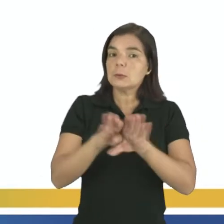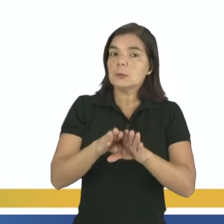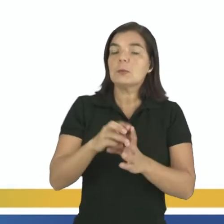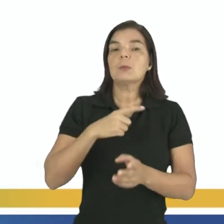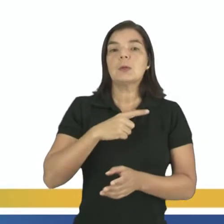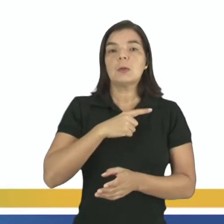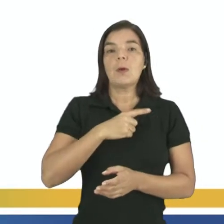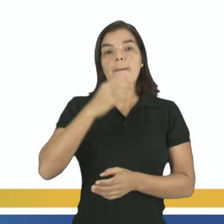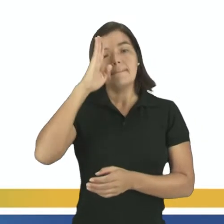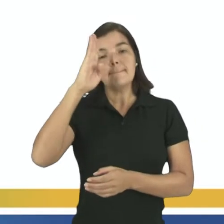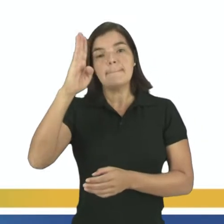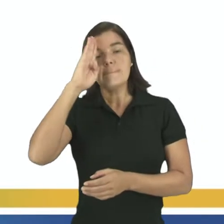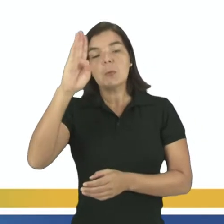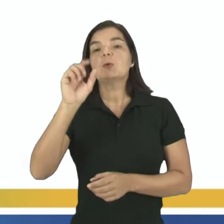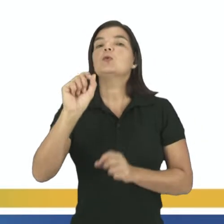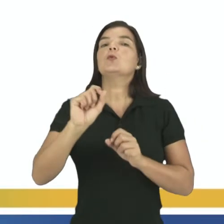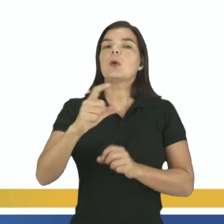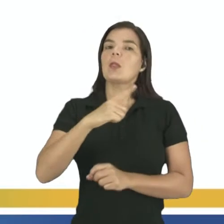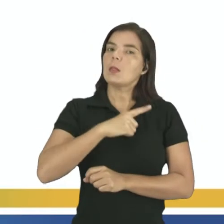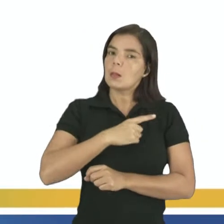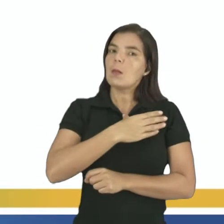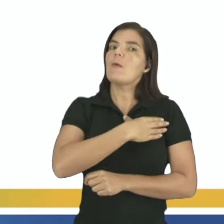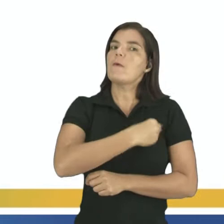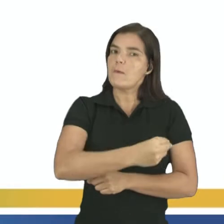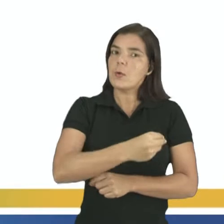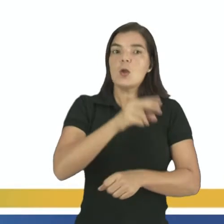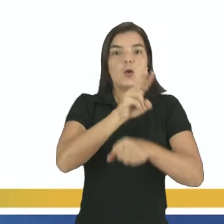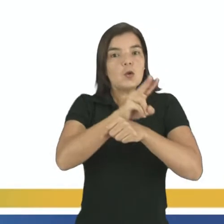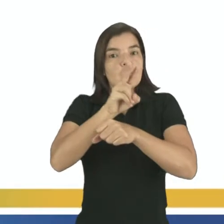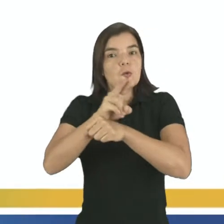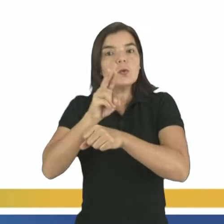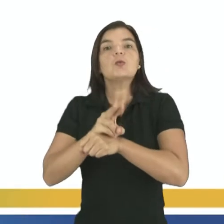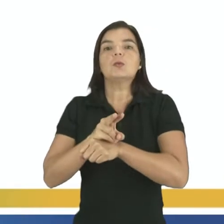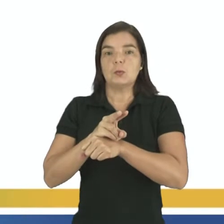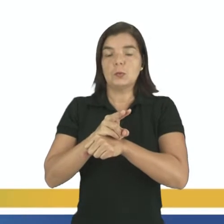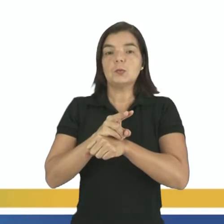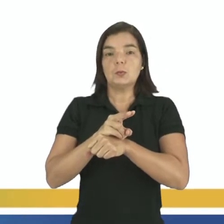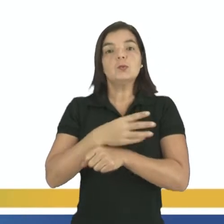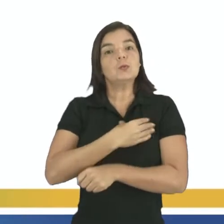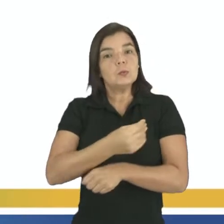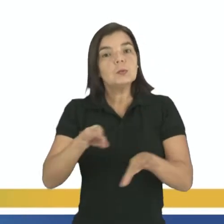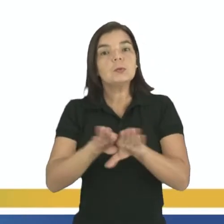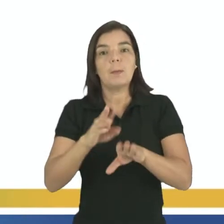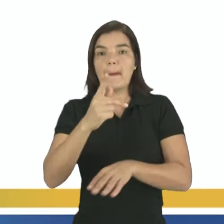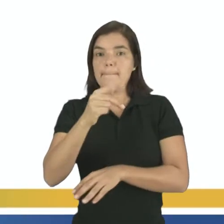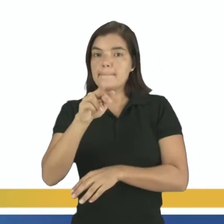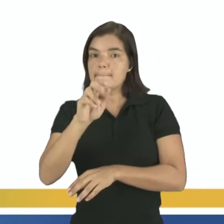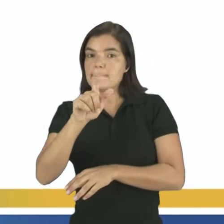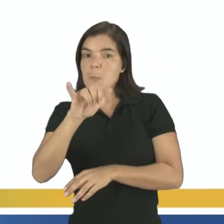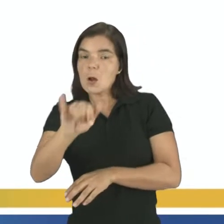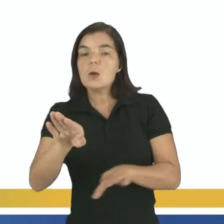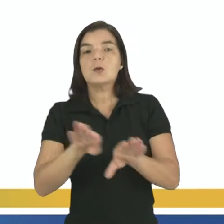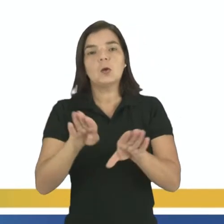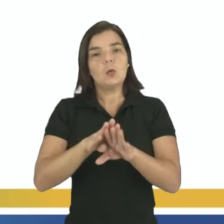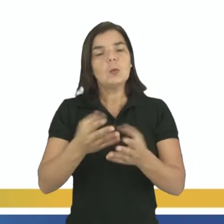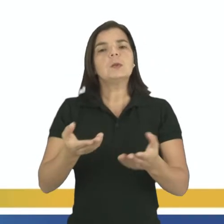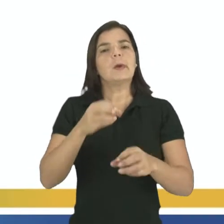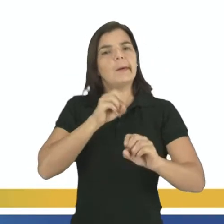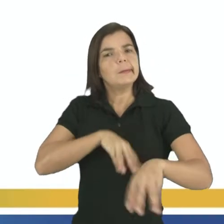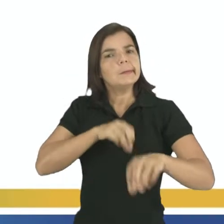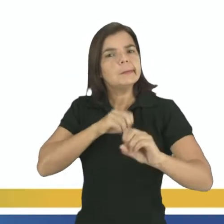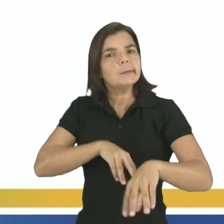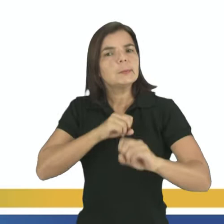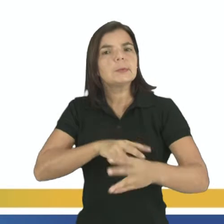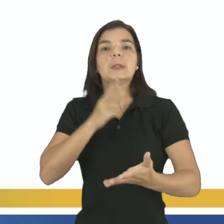como principal função ter os filhos e cuidar da prole. Então, a questão da criação, da